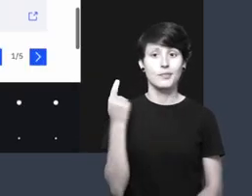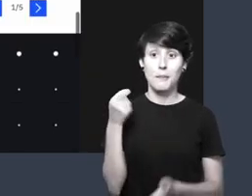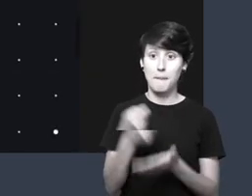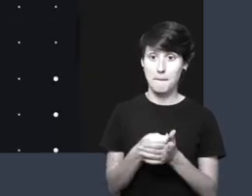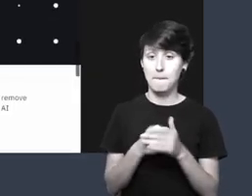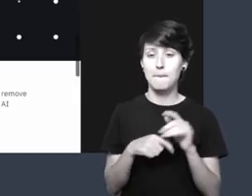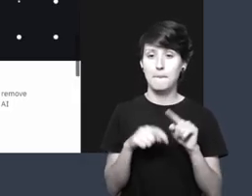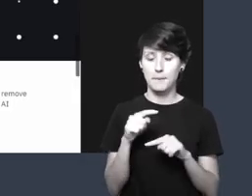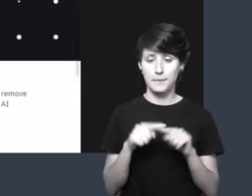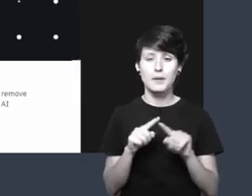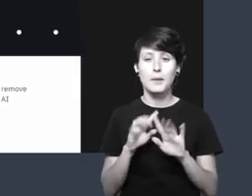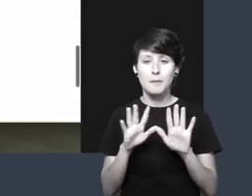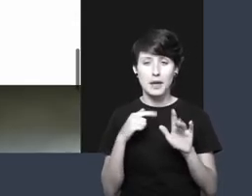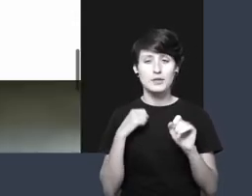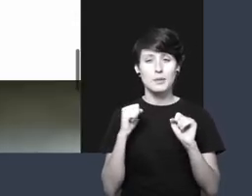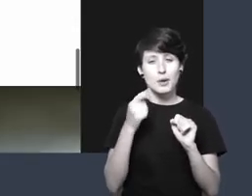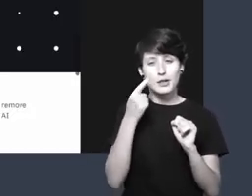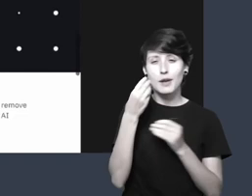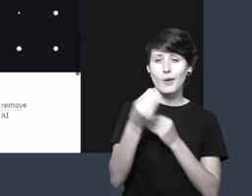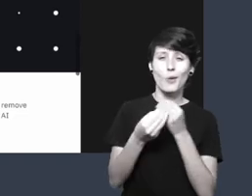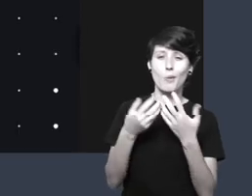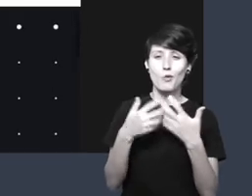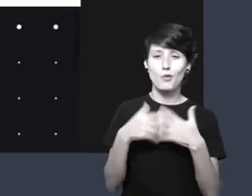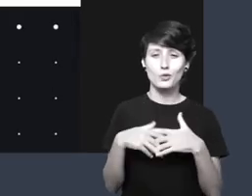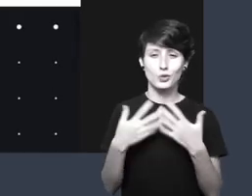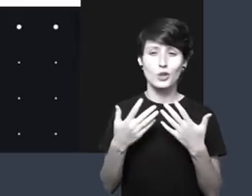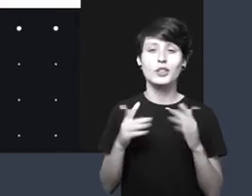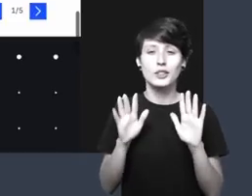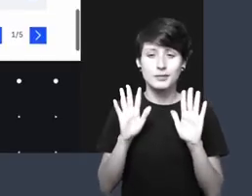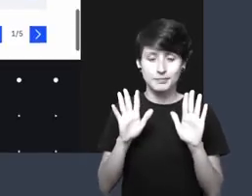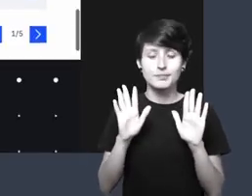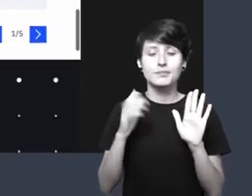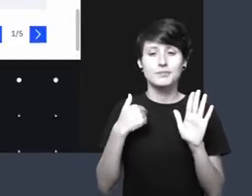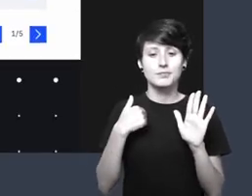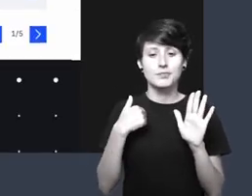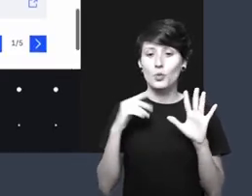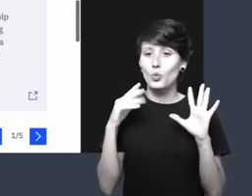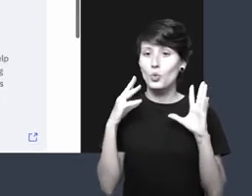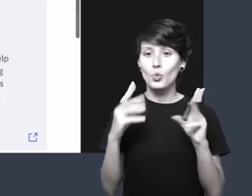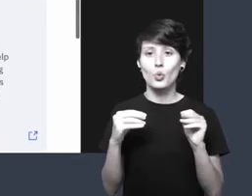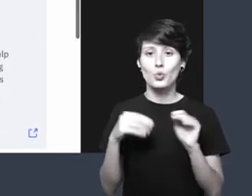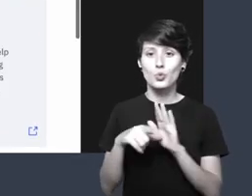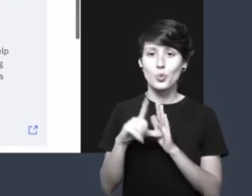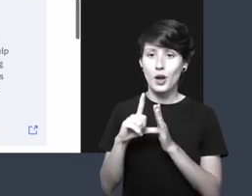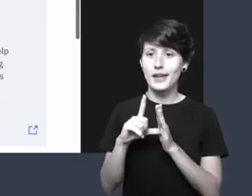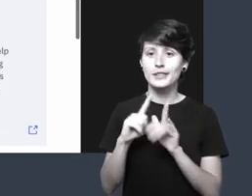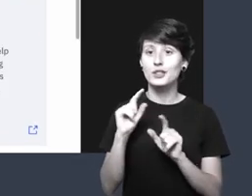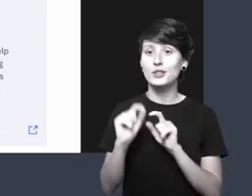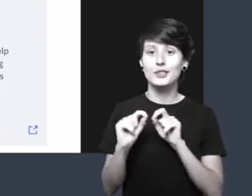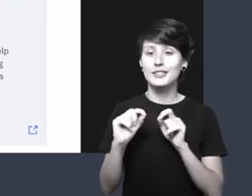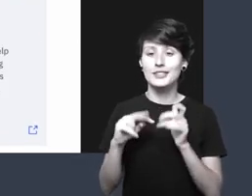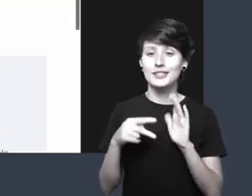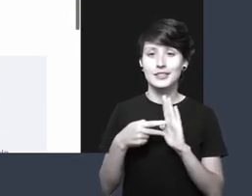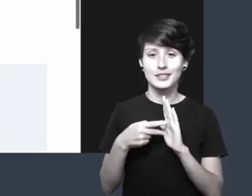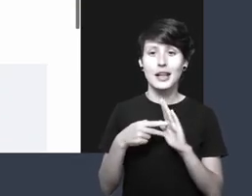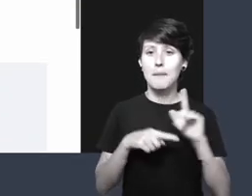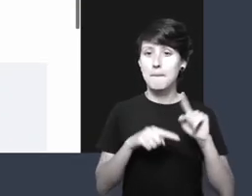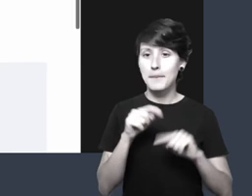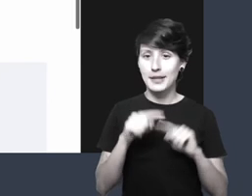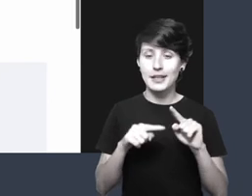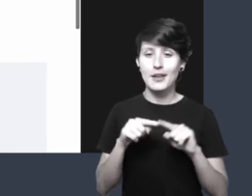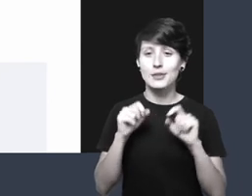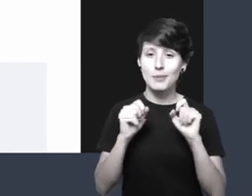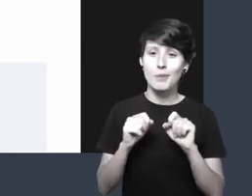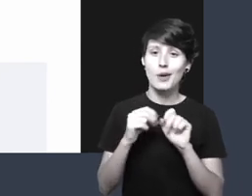mas que você pode ver como é que funciona. Mas que tudo antes disso são materiais que você pode ler e